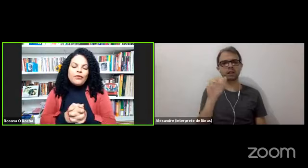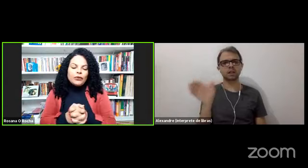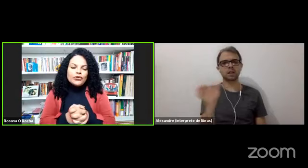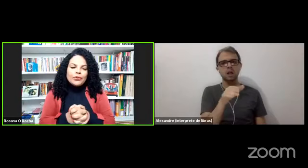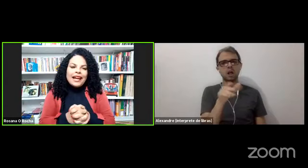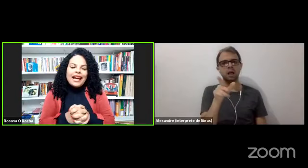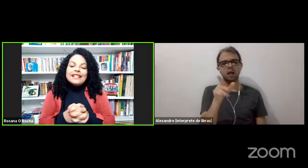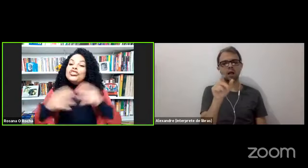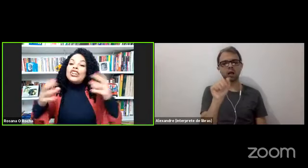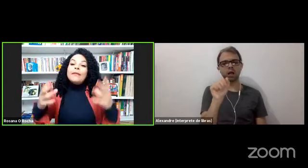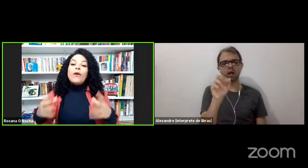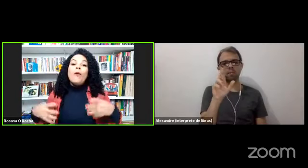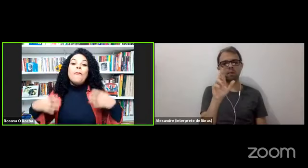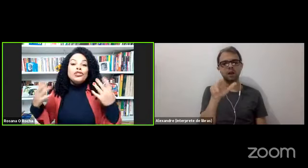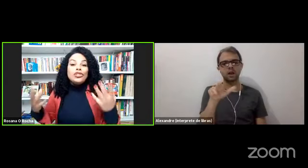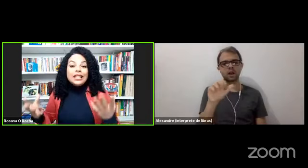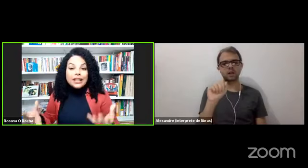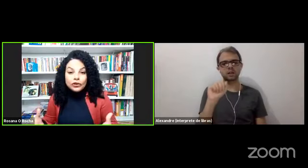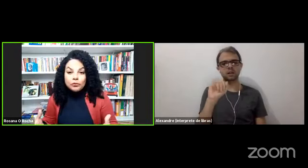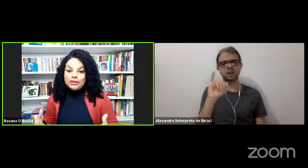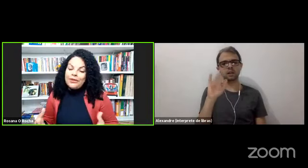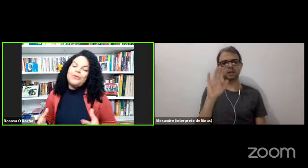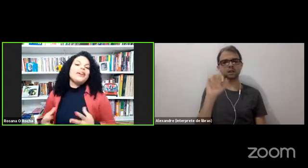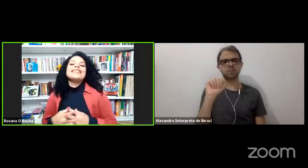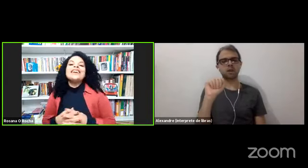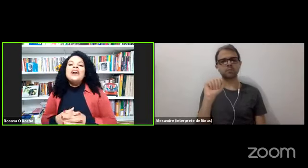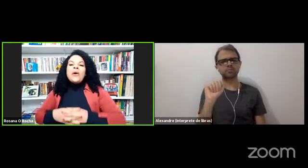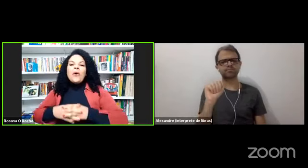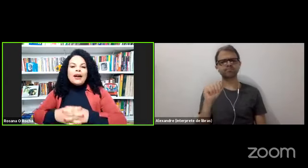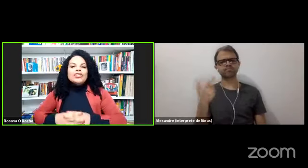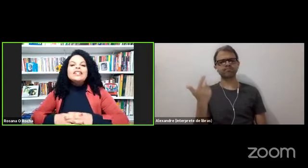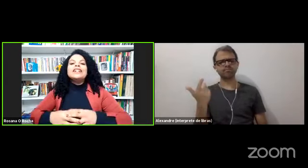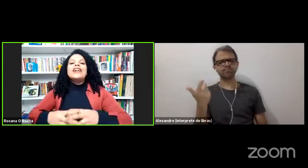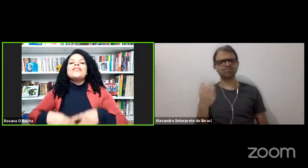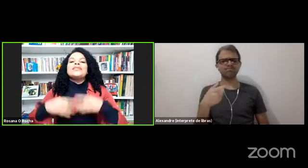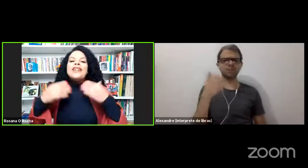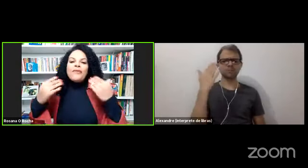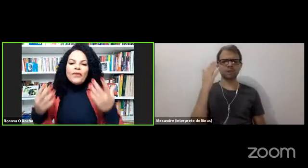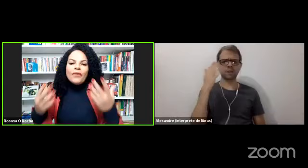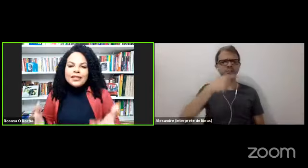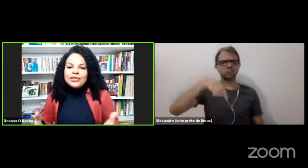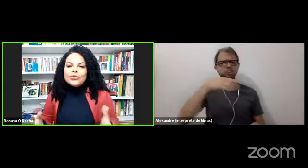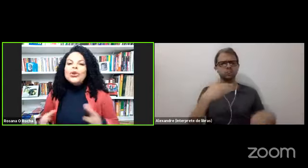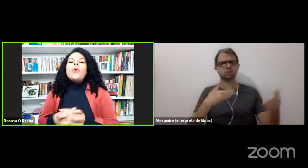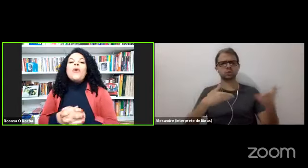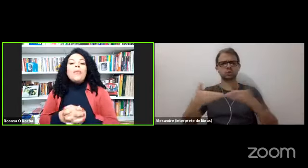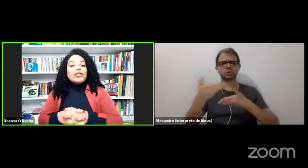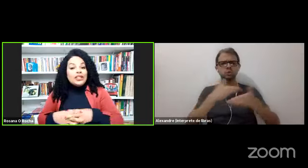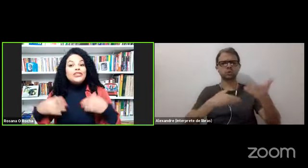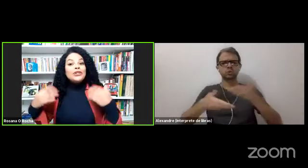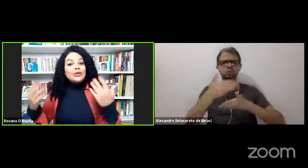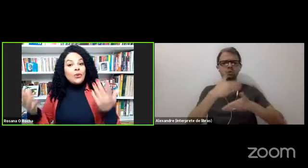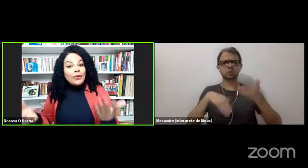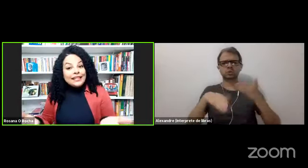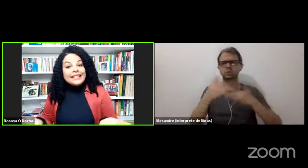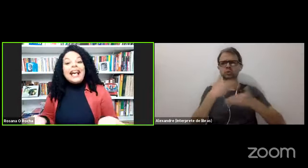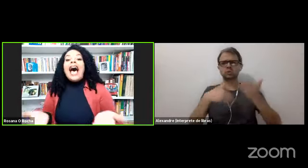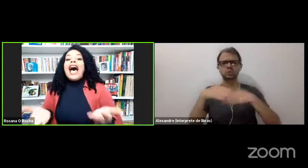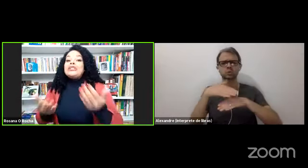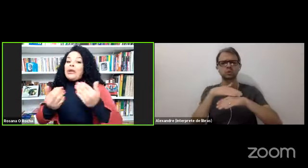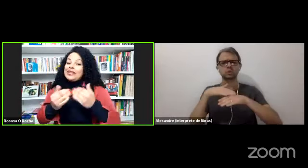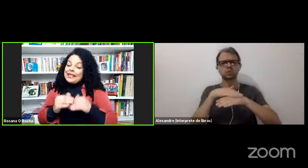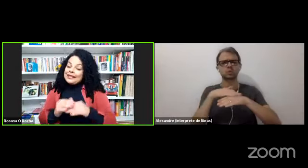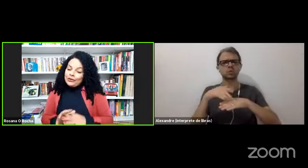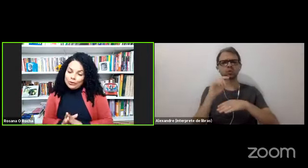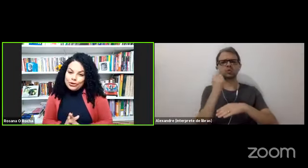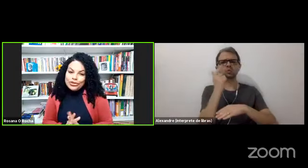a Fê falou, de lugares, e a gente acaba compartilhando muita coisa, compartilhando os nossos avanços, compartilhando as nossas conquistas,